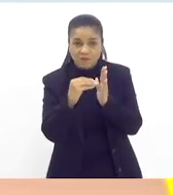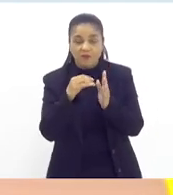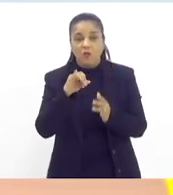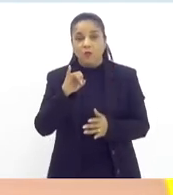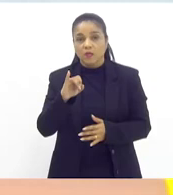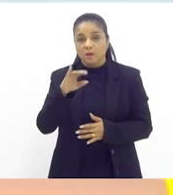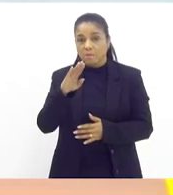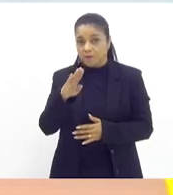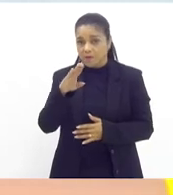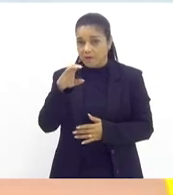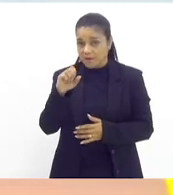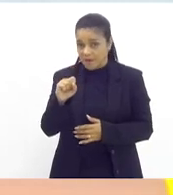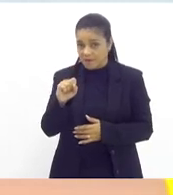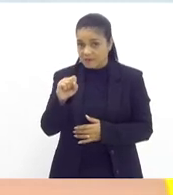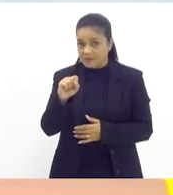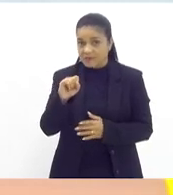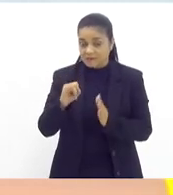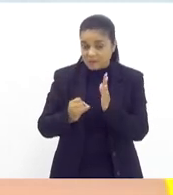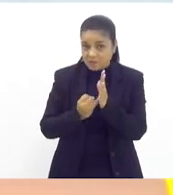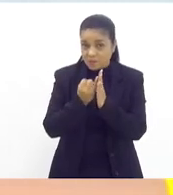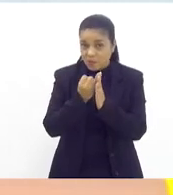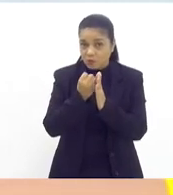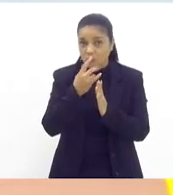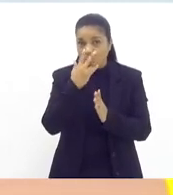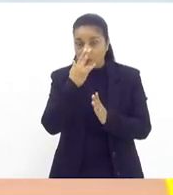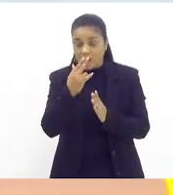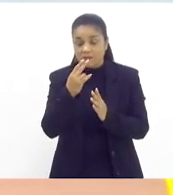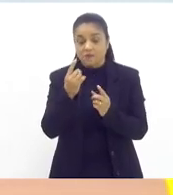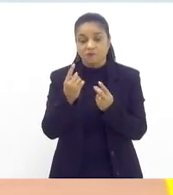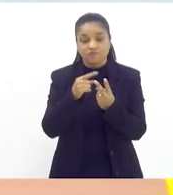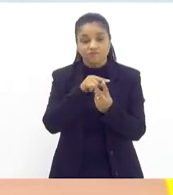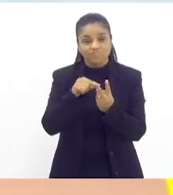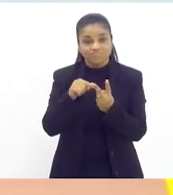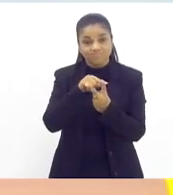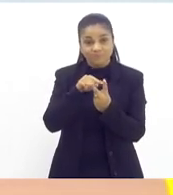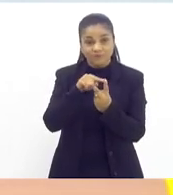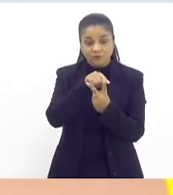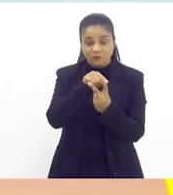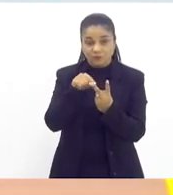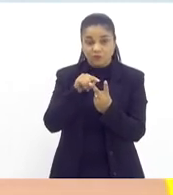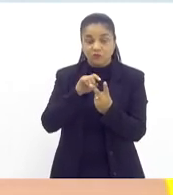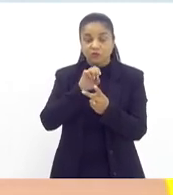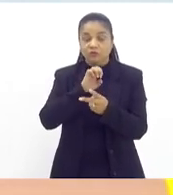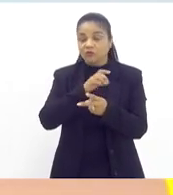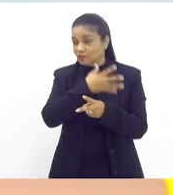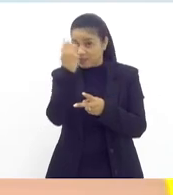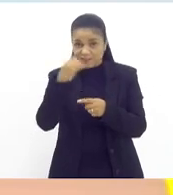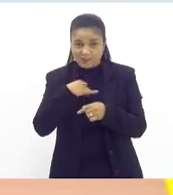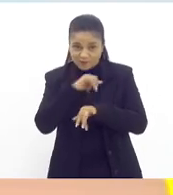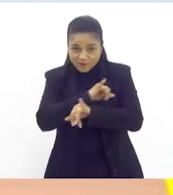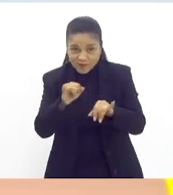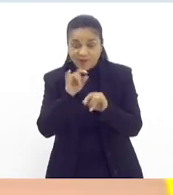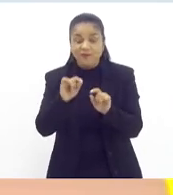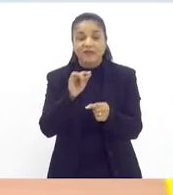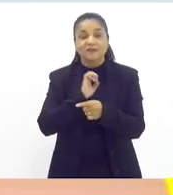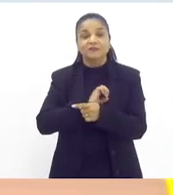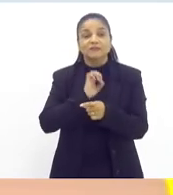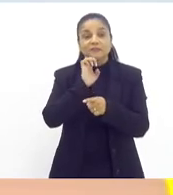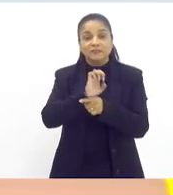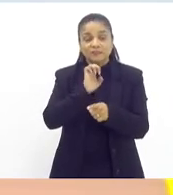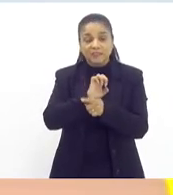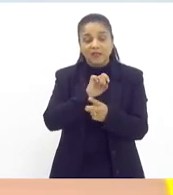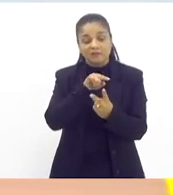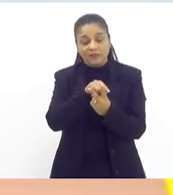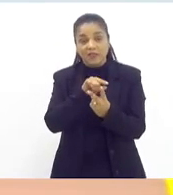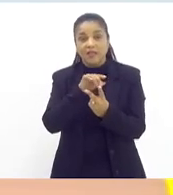ele aparece como um imposto só, mas ele vai ter uma alíquota estadual, uma alíquota municipal. Aliás, esqueci de falar isso. Os estados e municípios têm autonomia de fixar a sua alíquota.